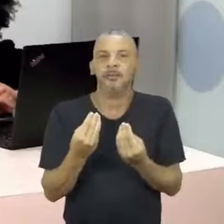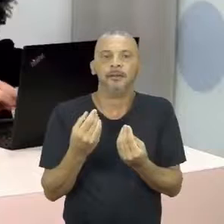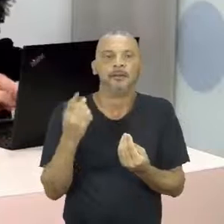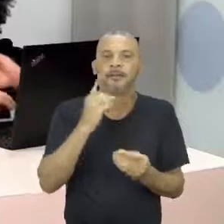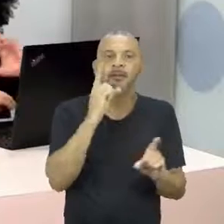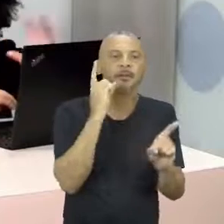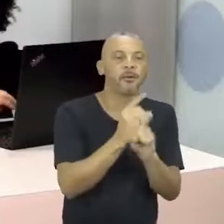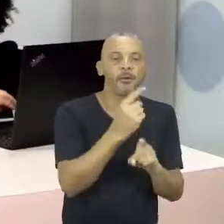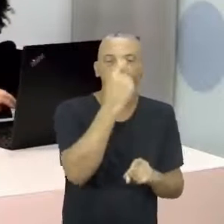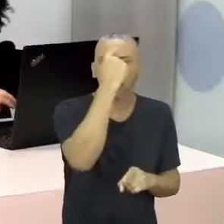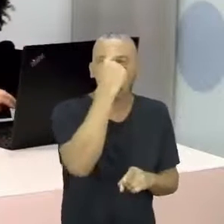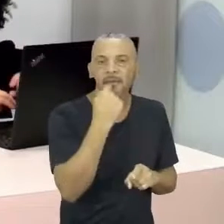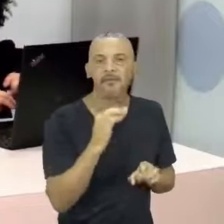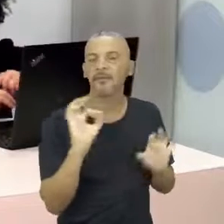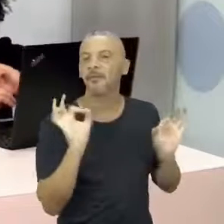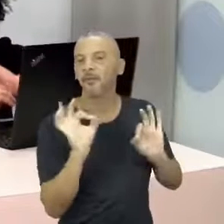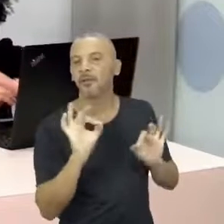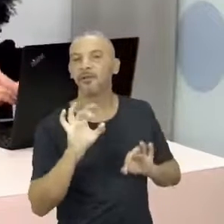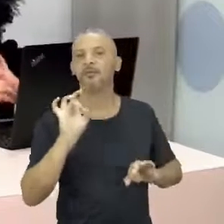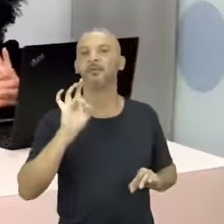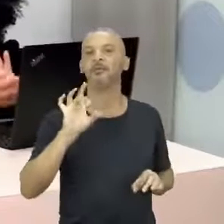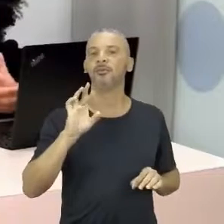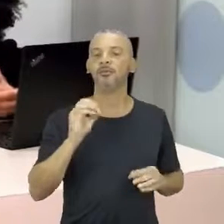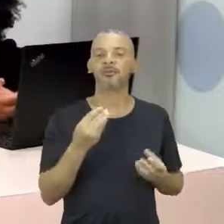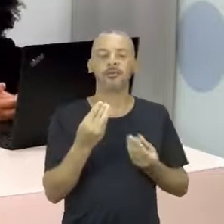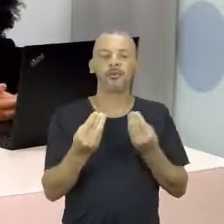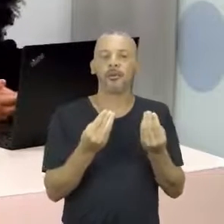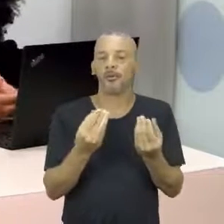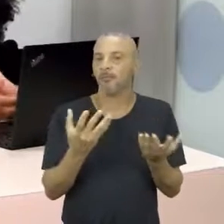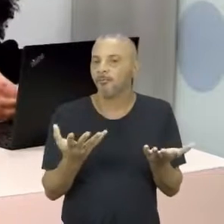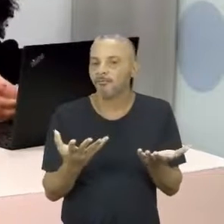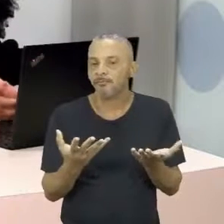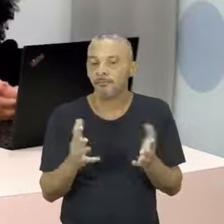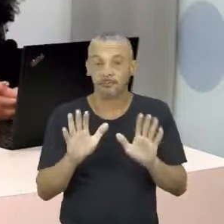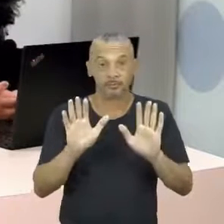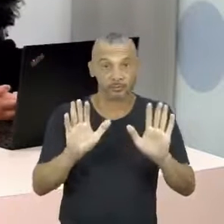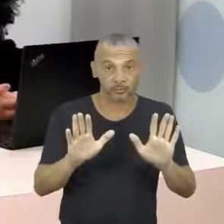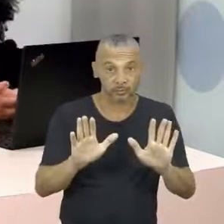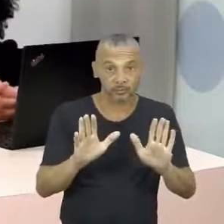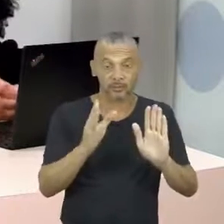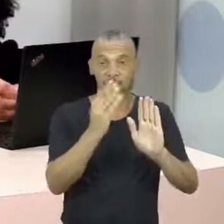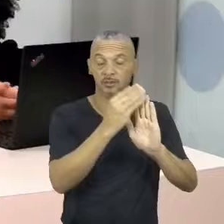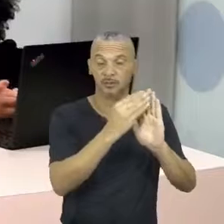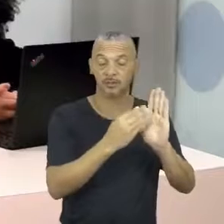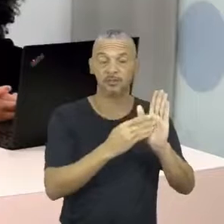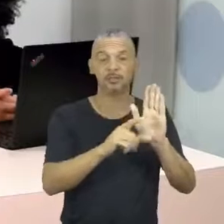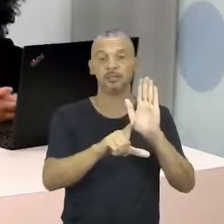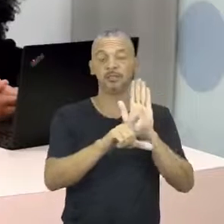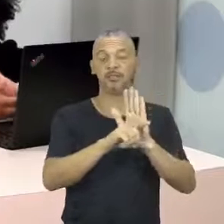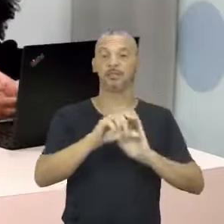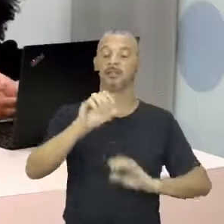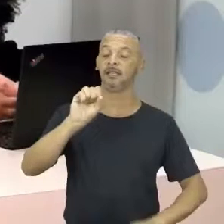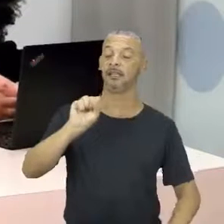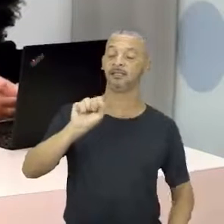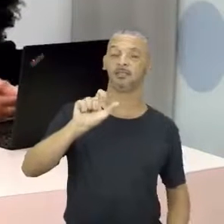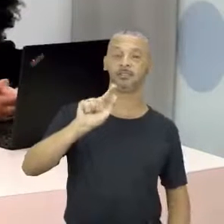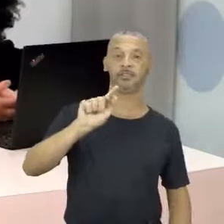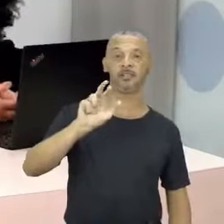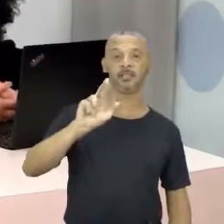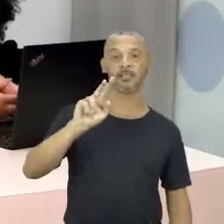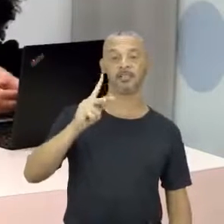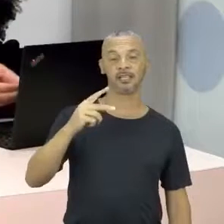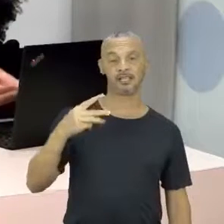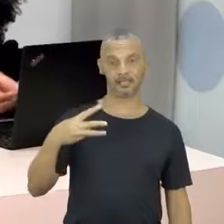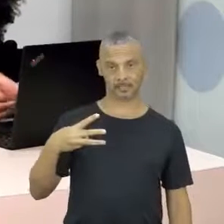o perfil, ou só tem perfil de banco de talentos. Pessoal, está na portaria CGRH 3, que foi